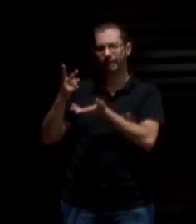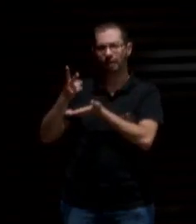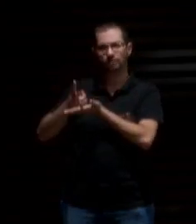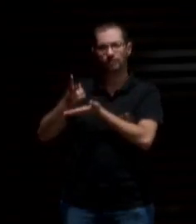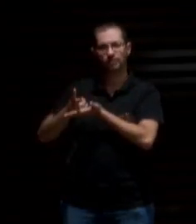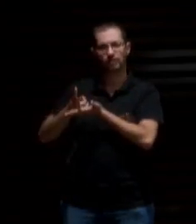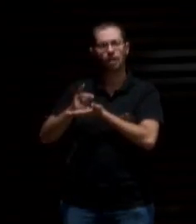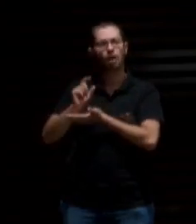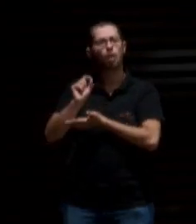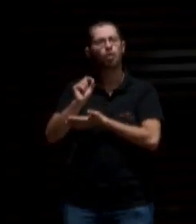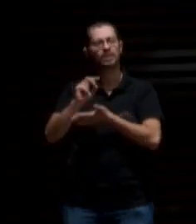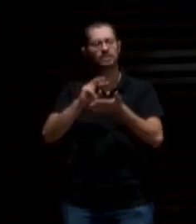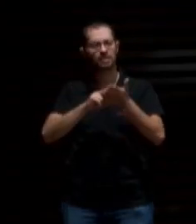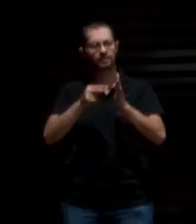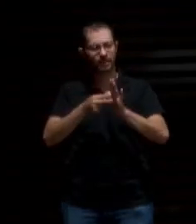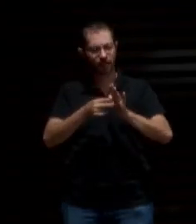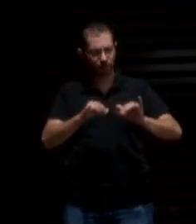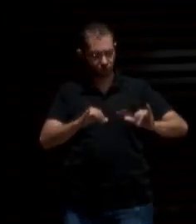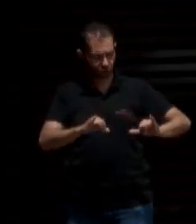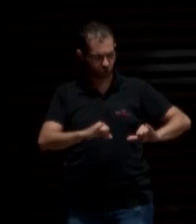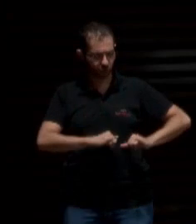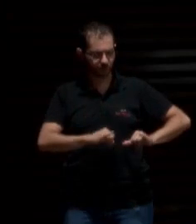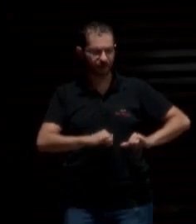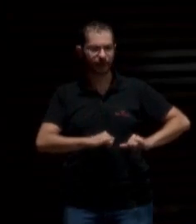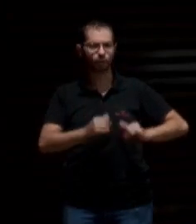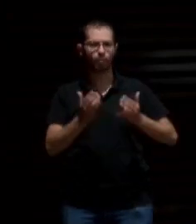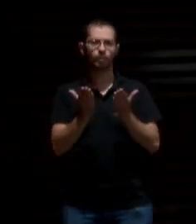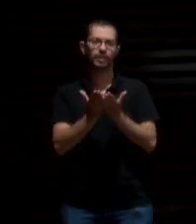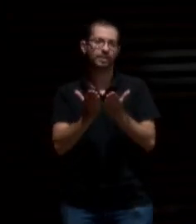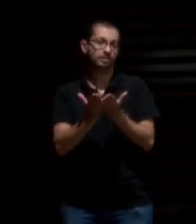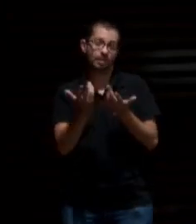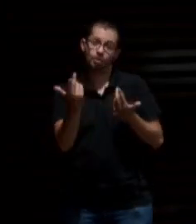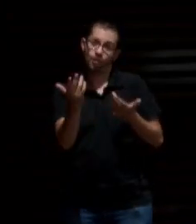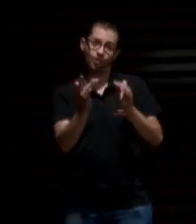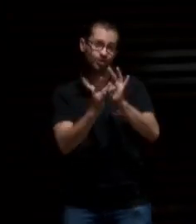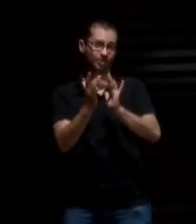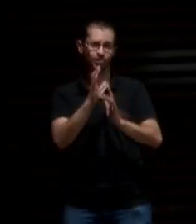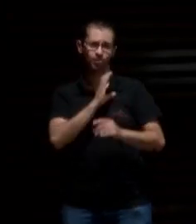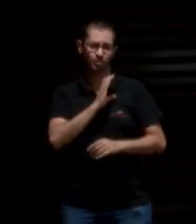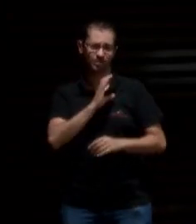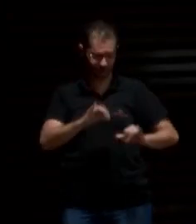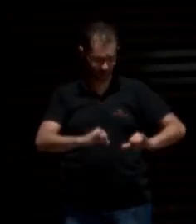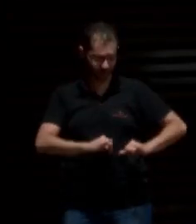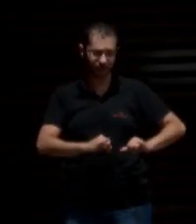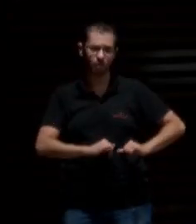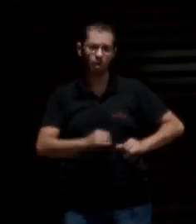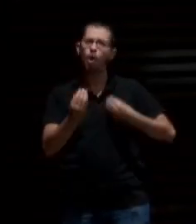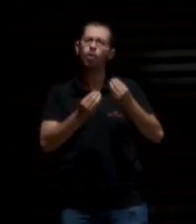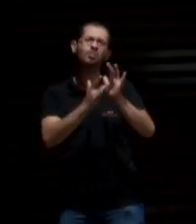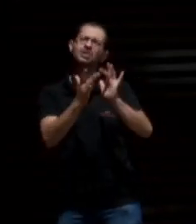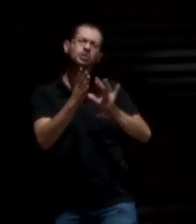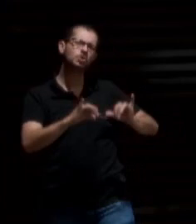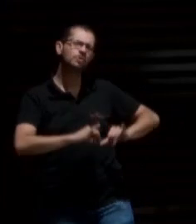E o que é sofrer como cristão? Sofrer como Cristo sofreu. Como que Cristo sofreu? Fazendo bem.